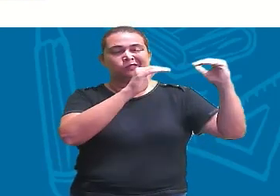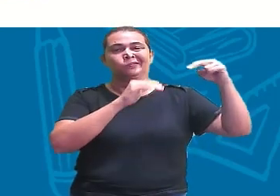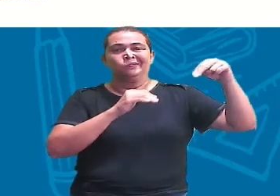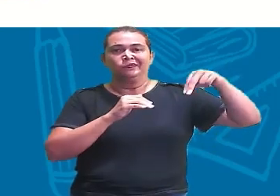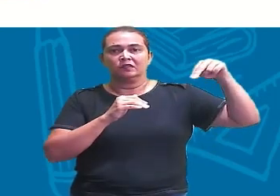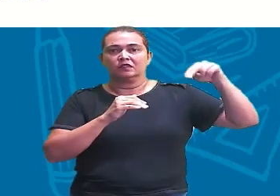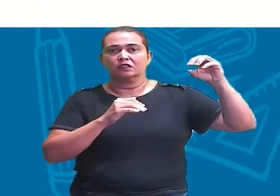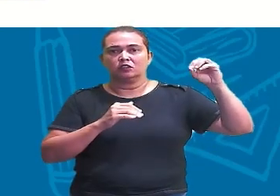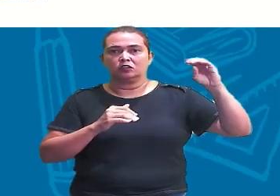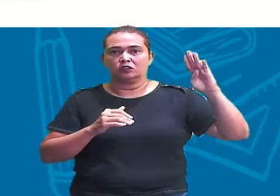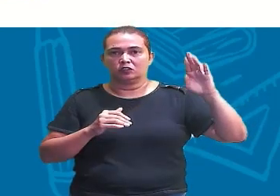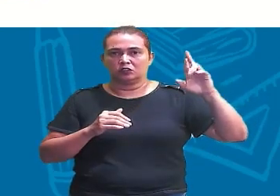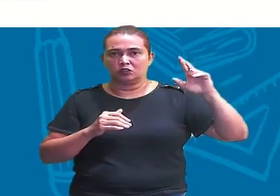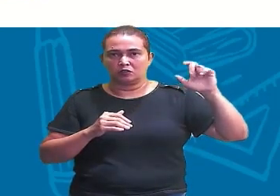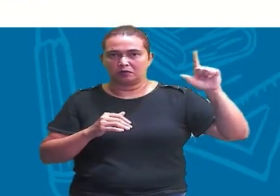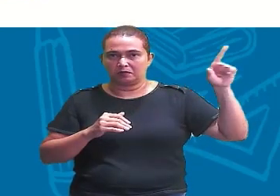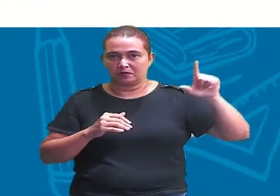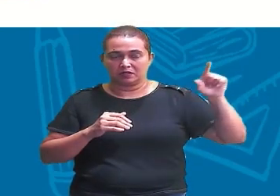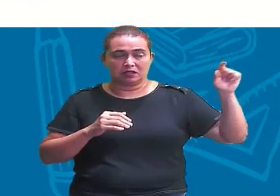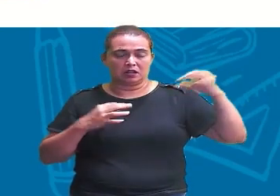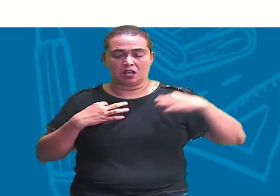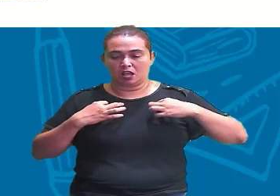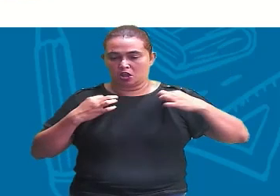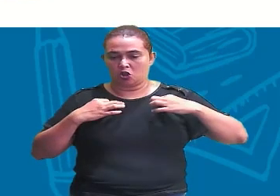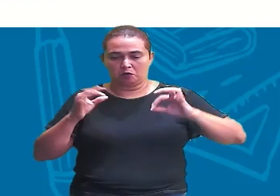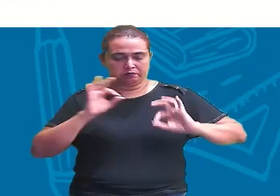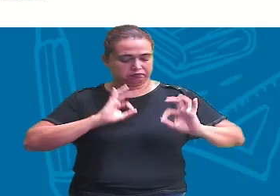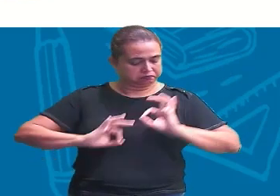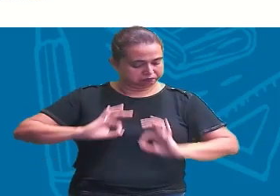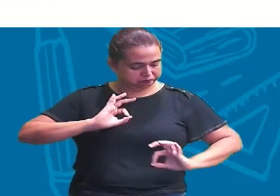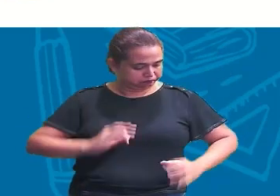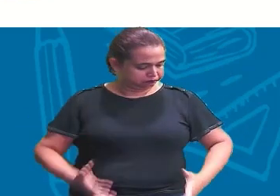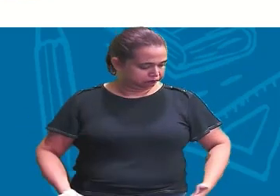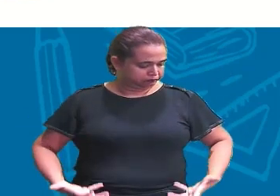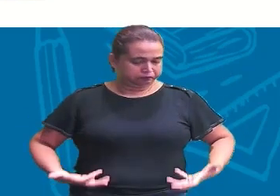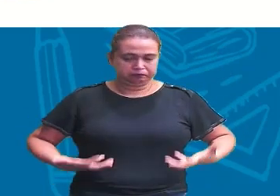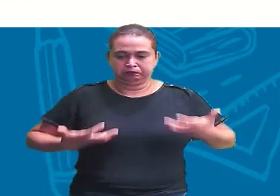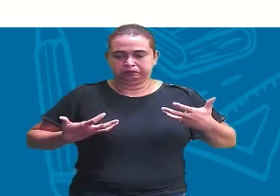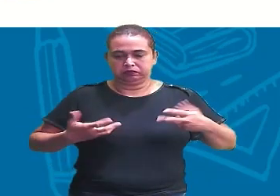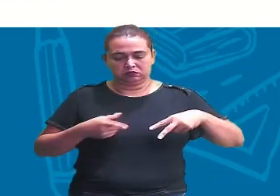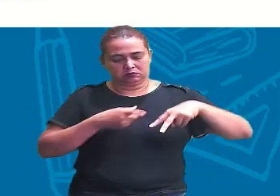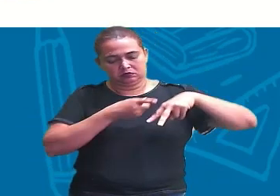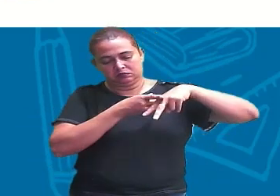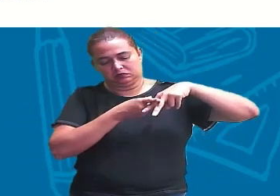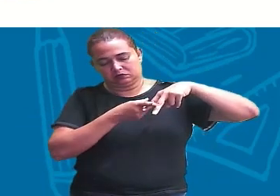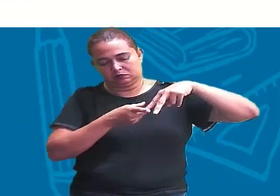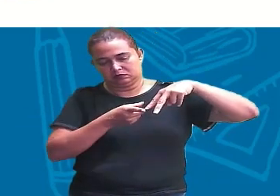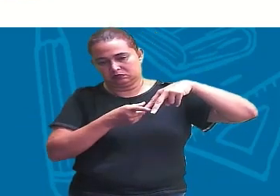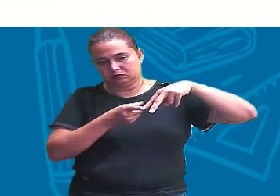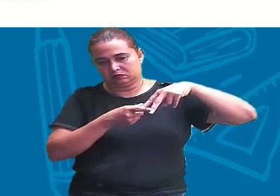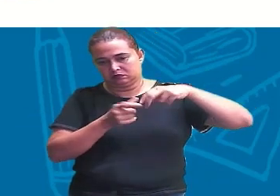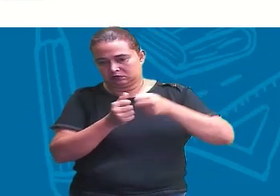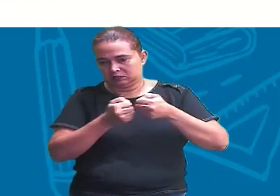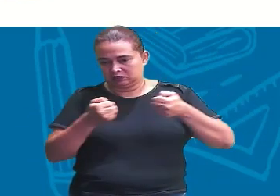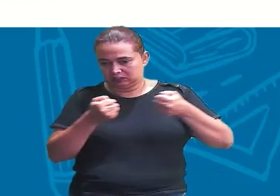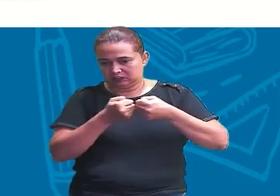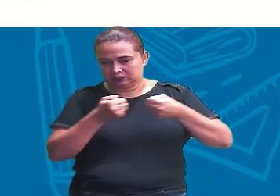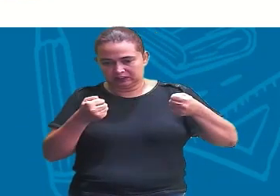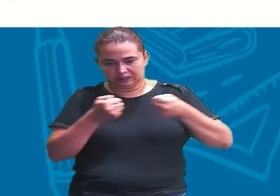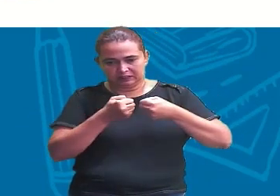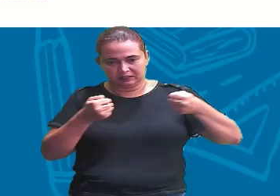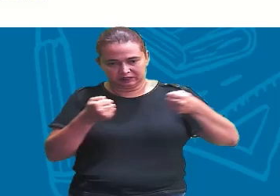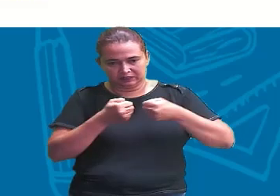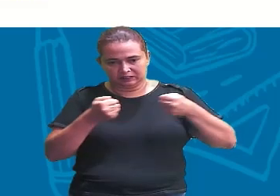em bailes e se vestiam muito bem naquela época, né? Usavam um tipo de calça que era uma calça de lycra, tá? Que